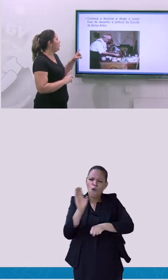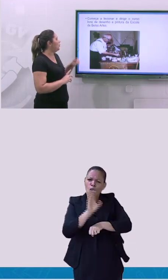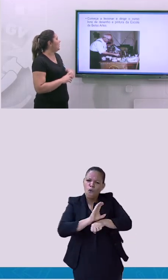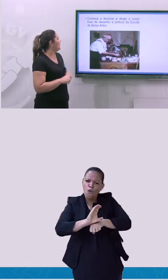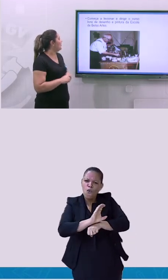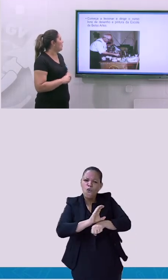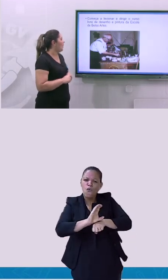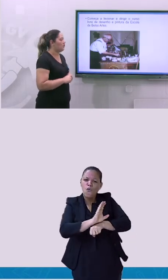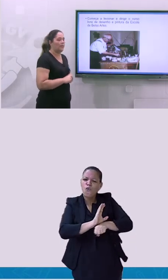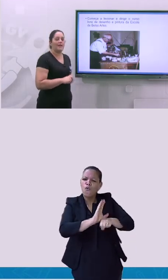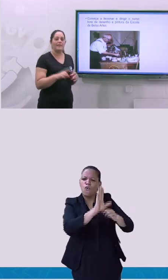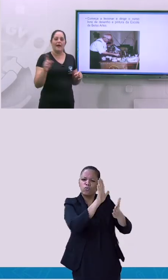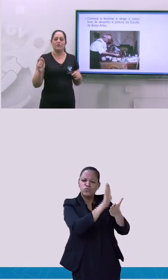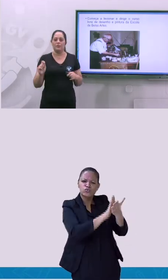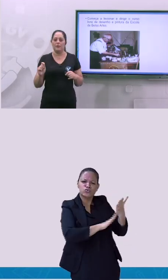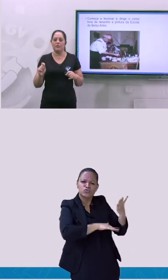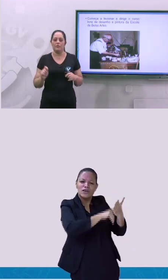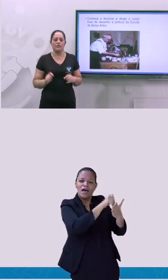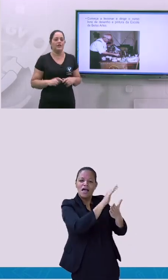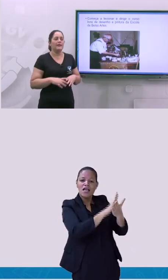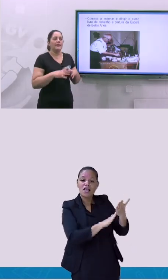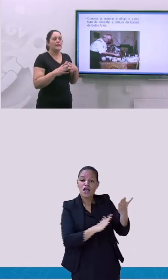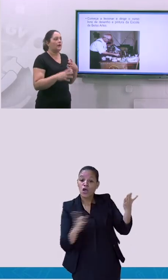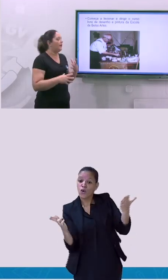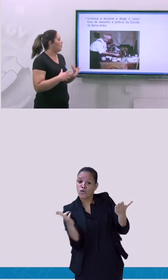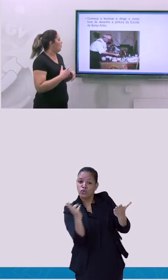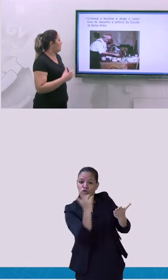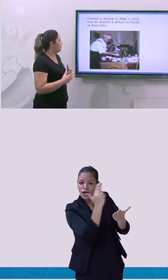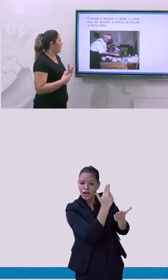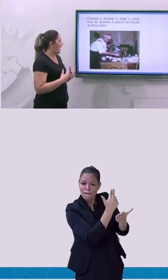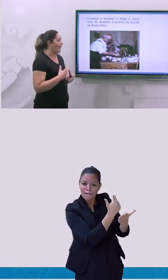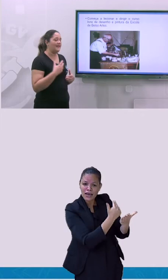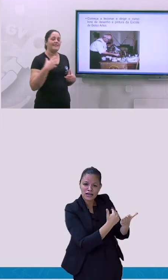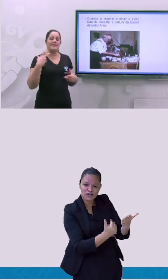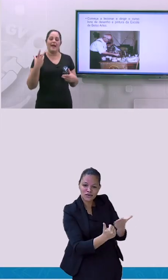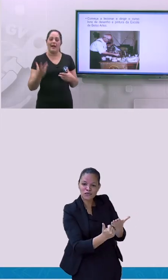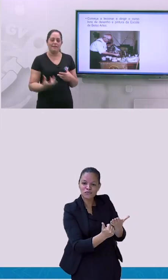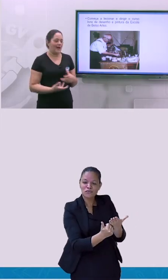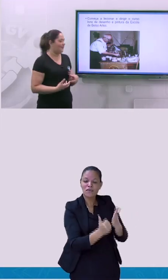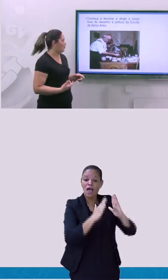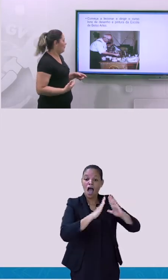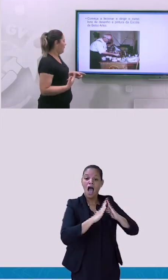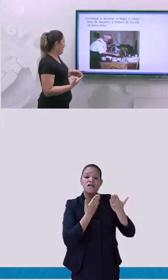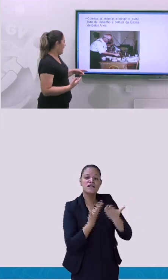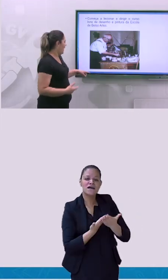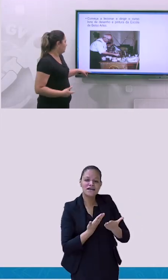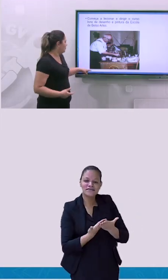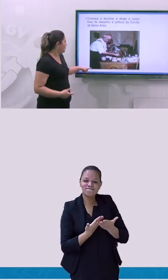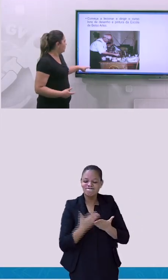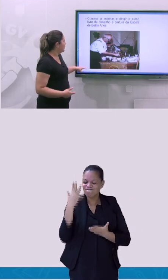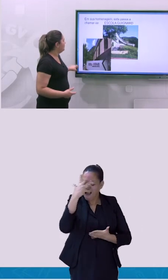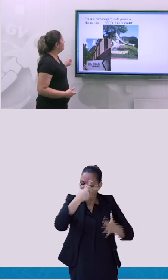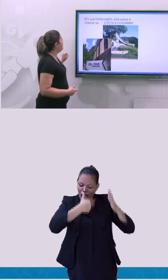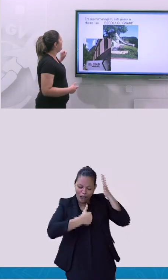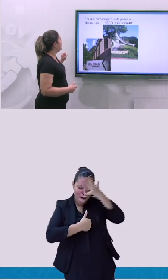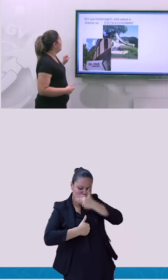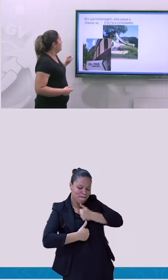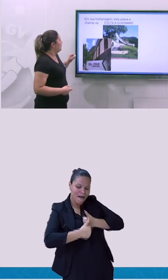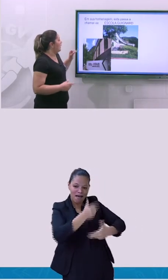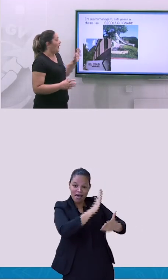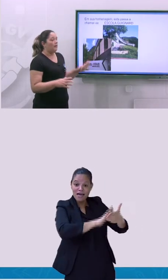e pintura das Escolas de Belas Artes de Belo Horizonte. Então ele começou a ensinar a sua bela arte de pintura.